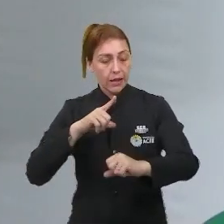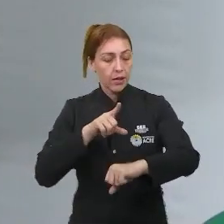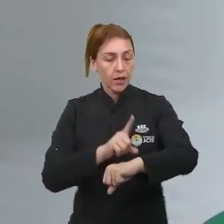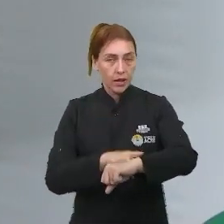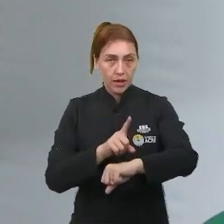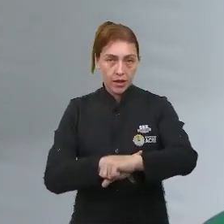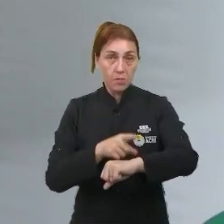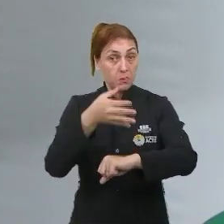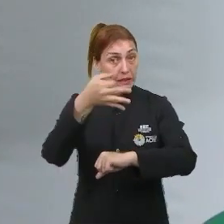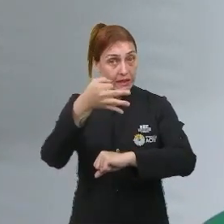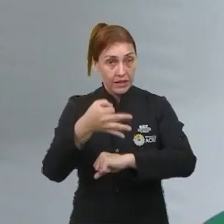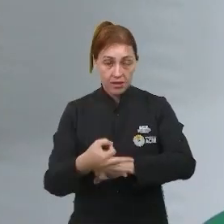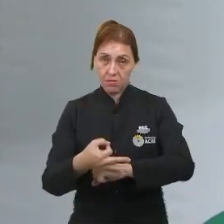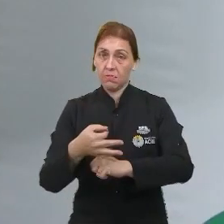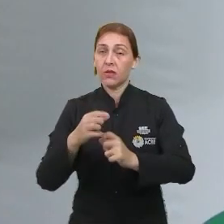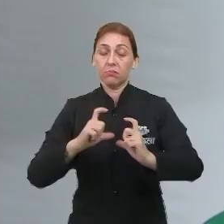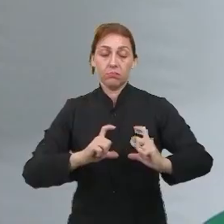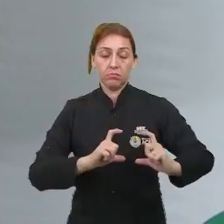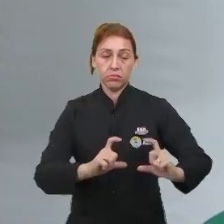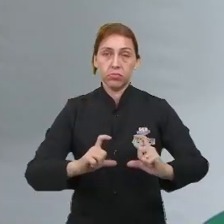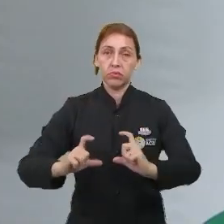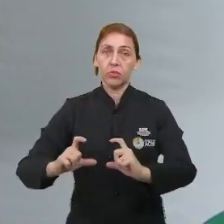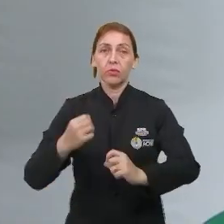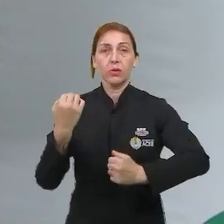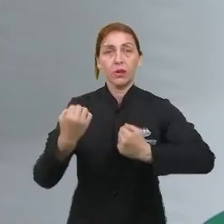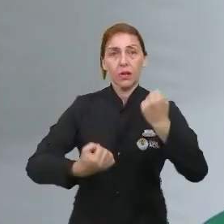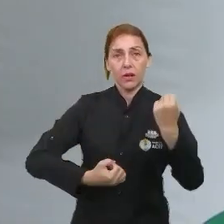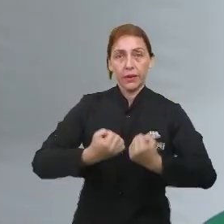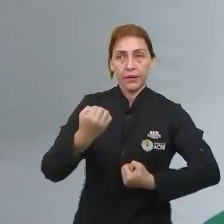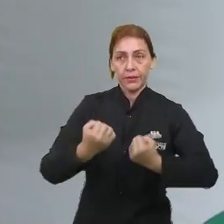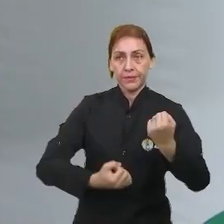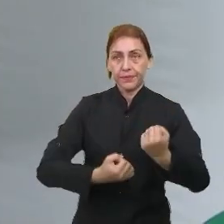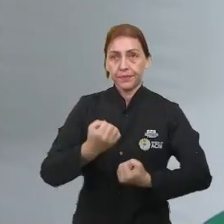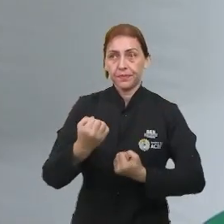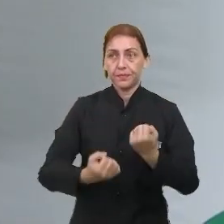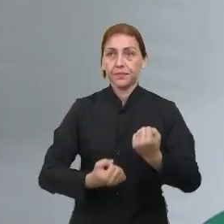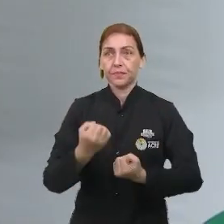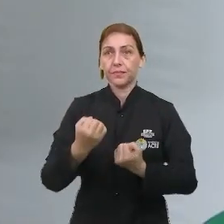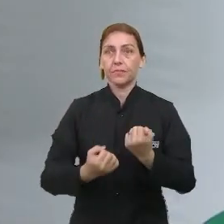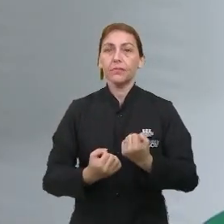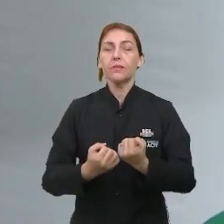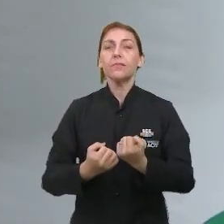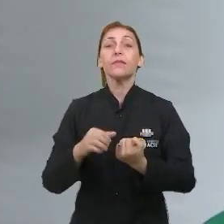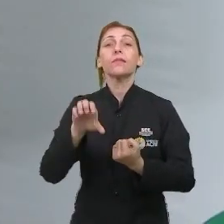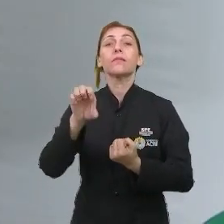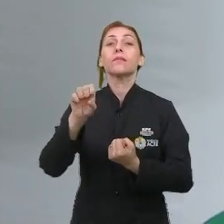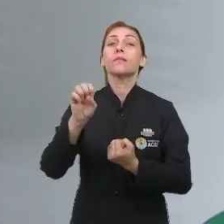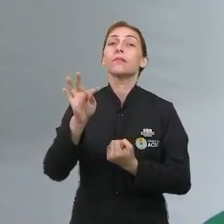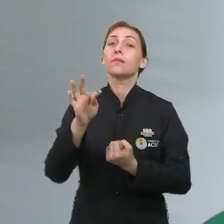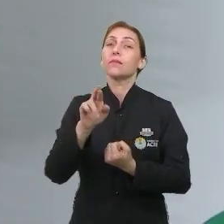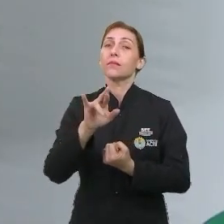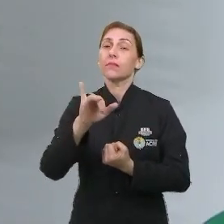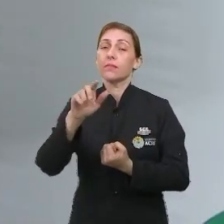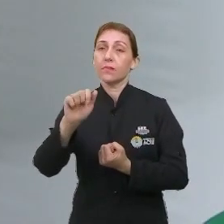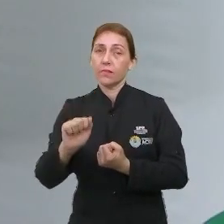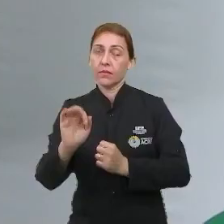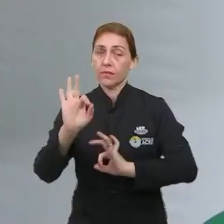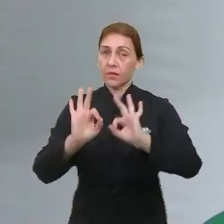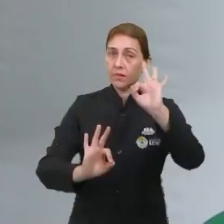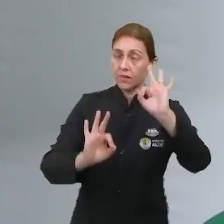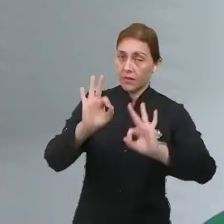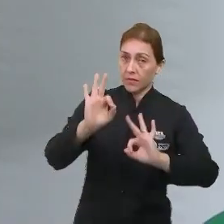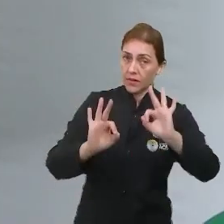tempo determinado para colocar as rodas do carro. Isso é esteira de montagem, isso é linha